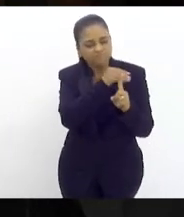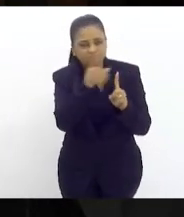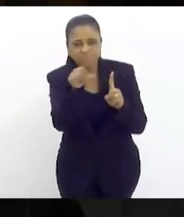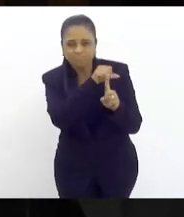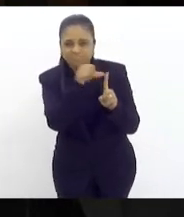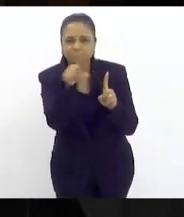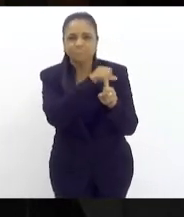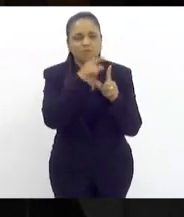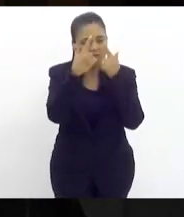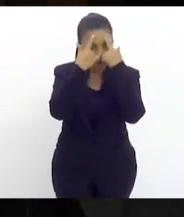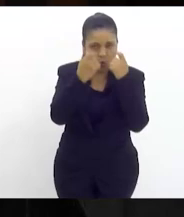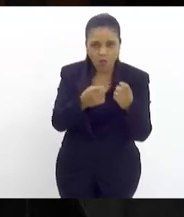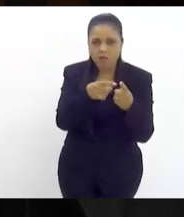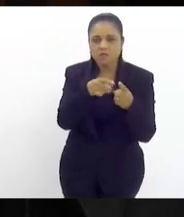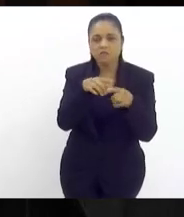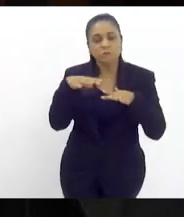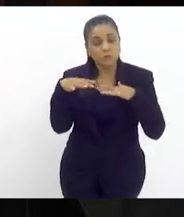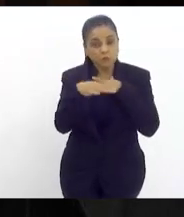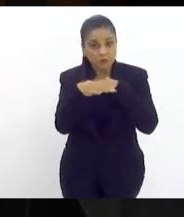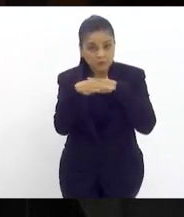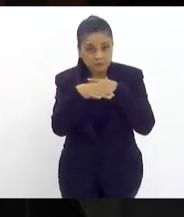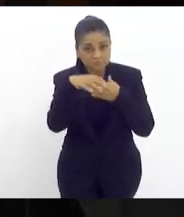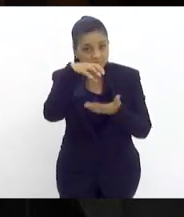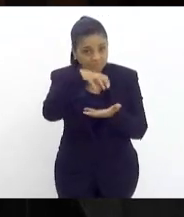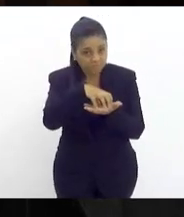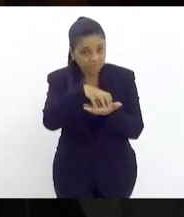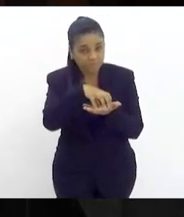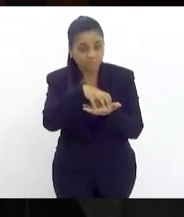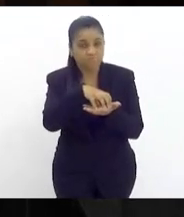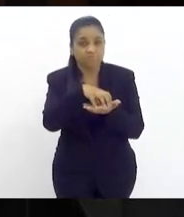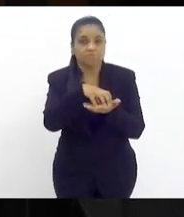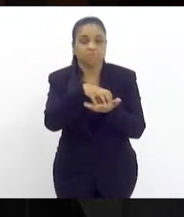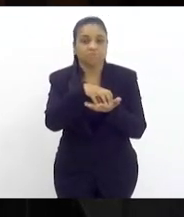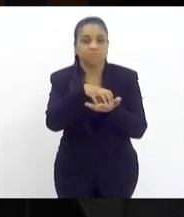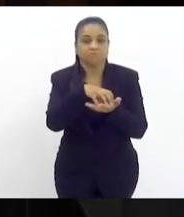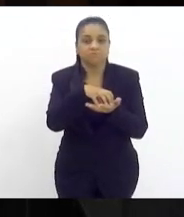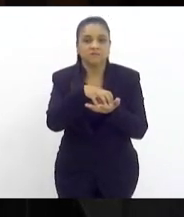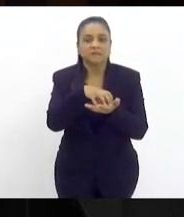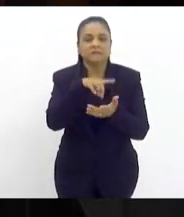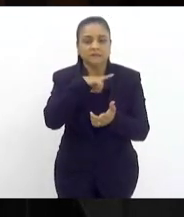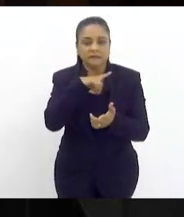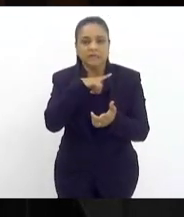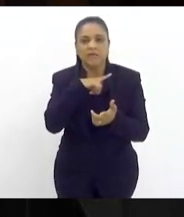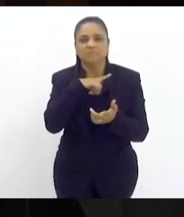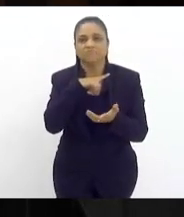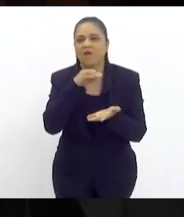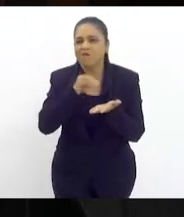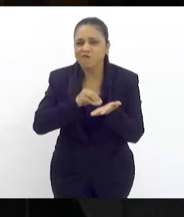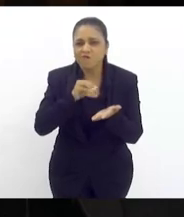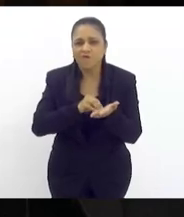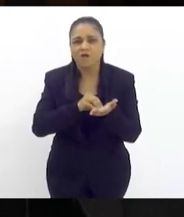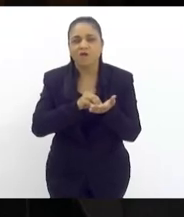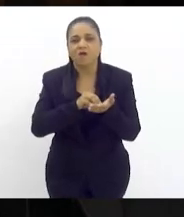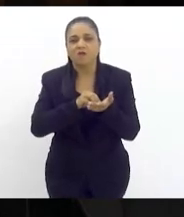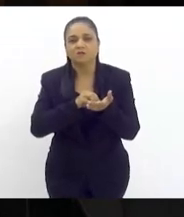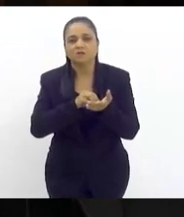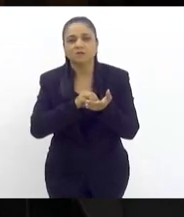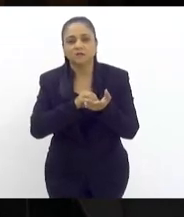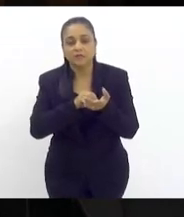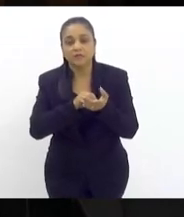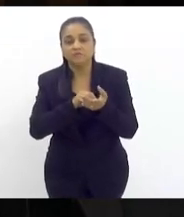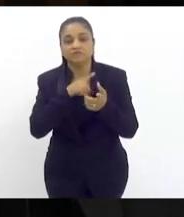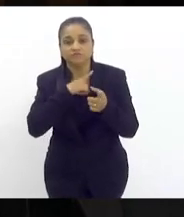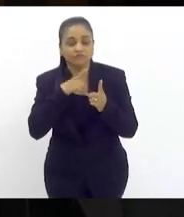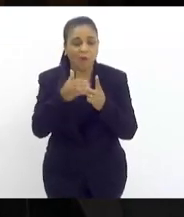violência. No centro da cidade, a gente tem uma lacuna em equipamentos de acolhimento desse tipo. E